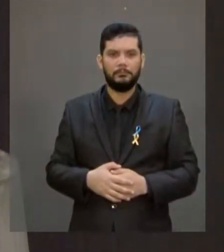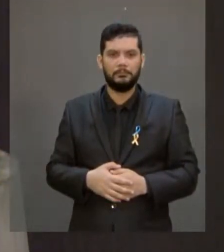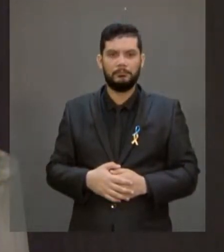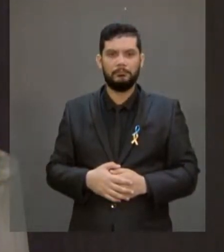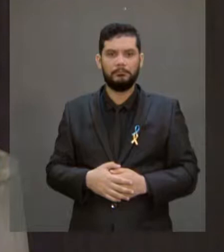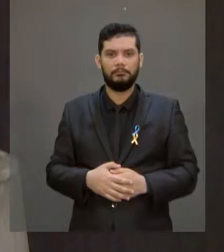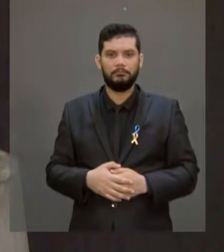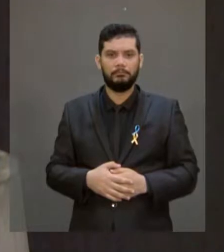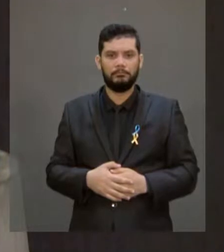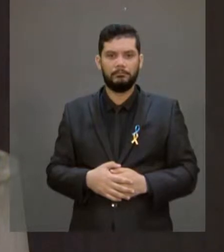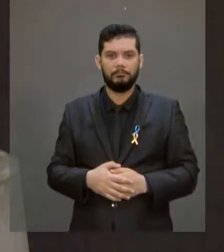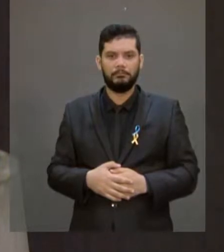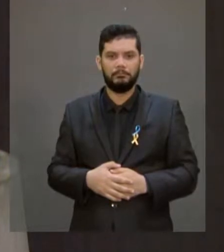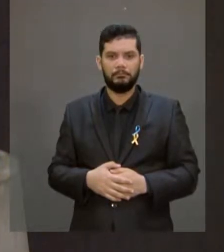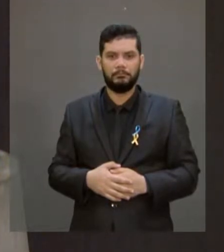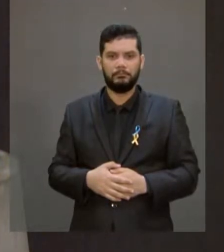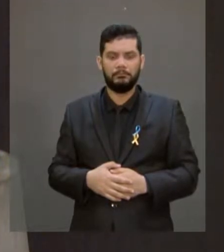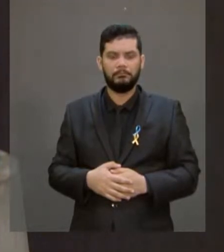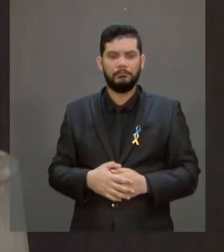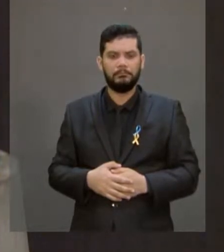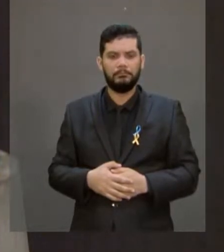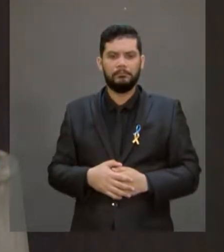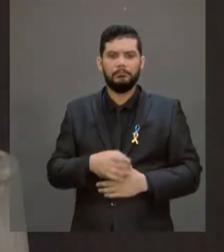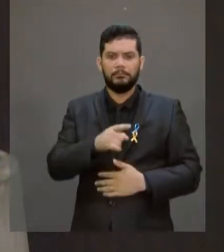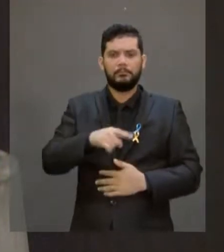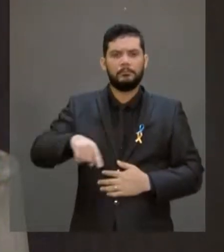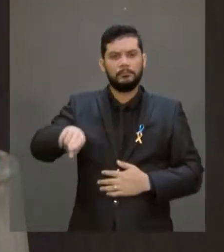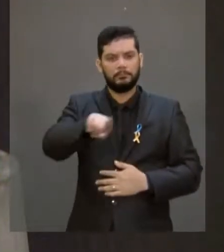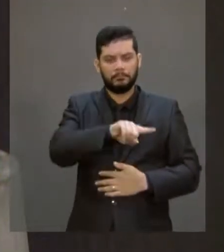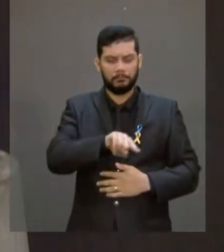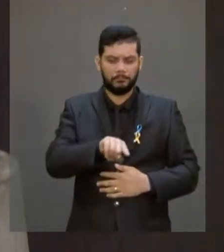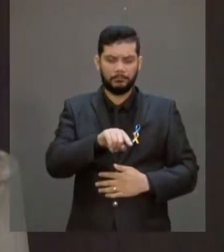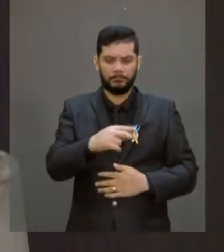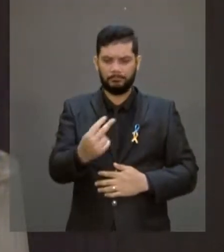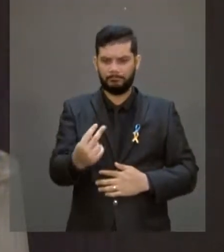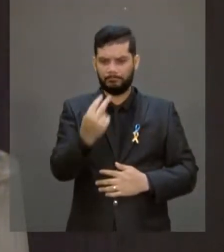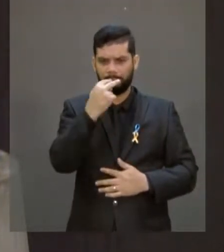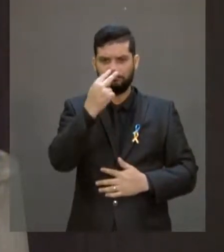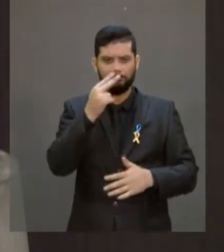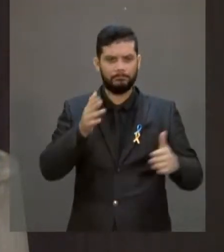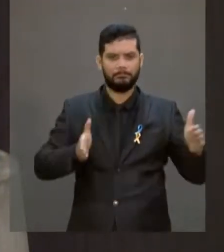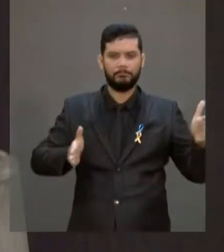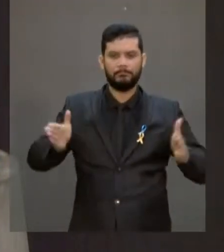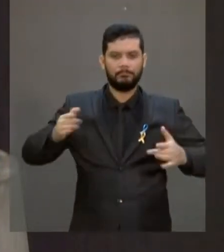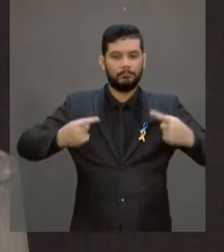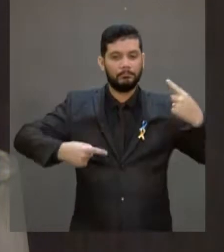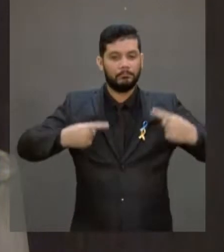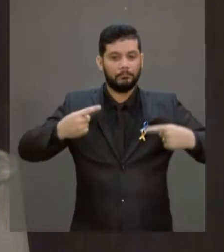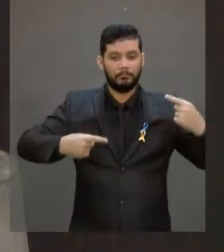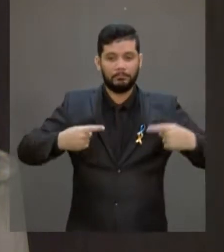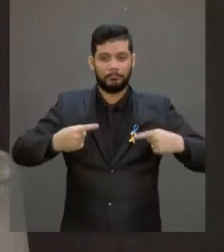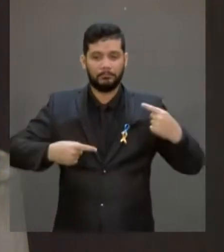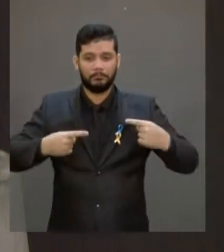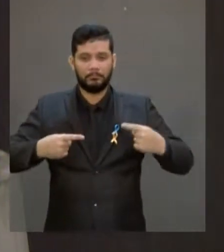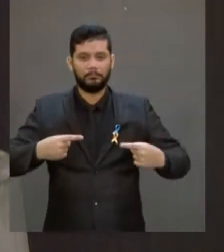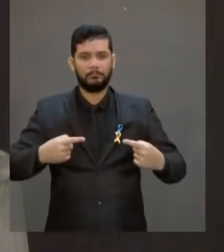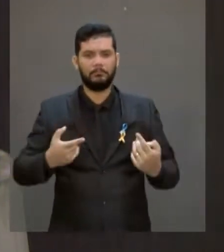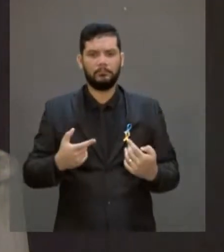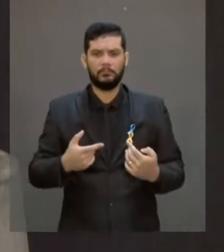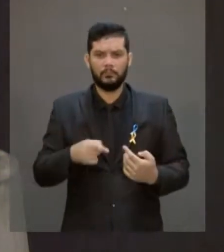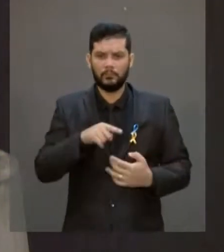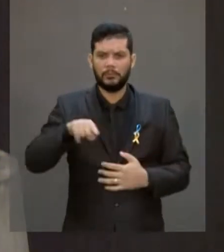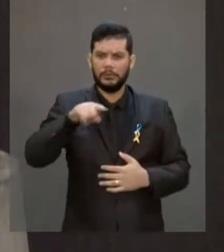Senhoras e senhores, quem acompanha o nosso mandato sabe da